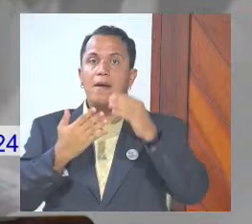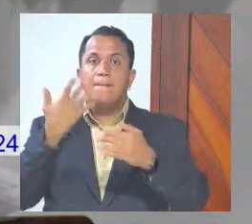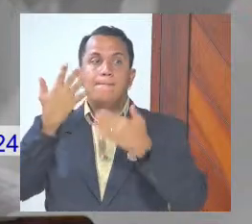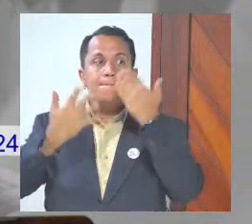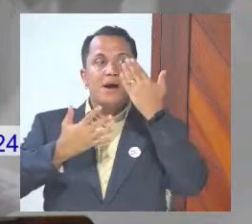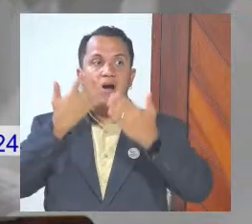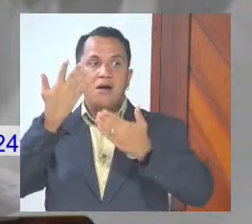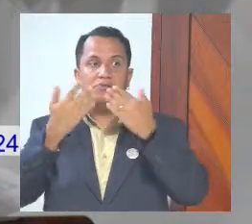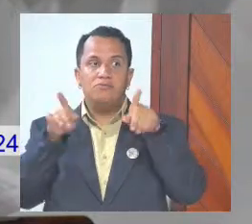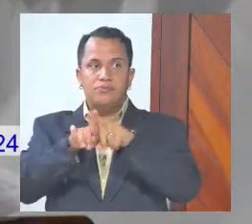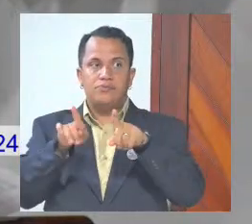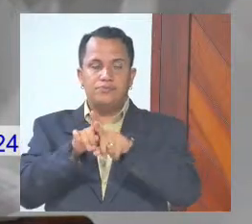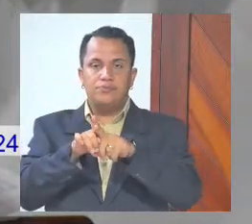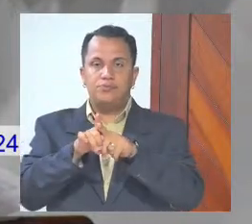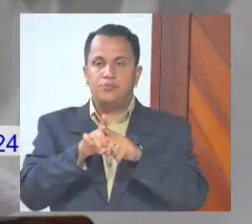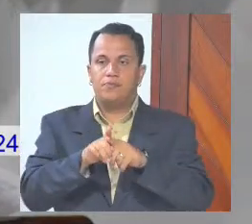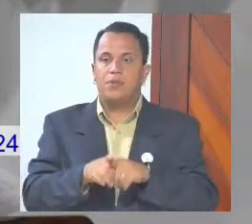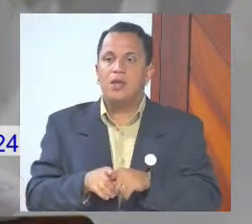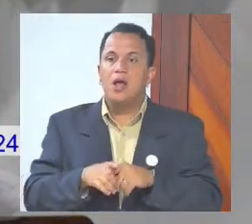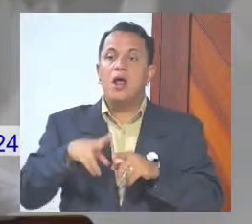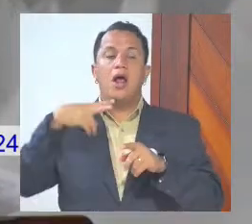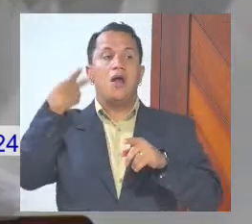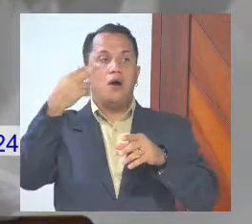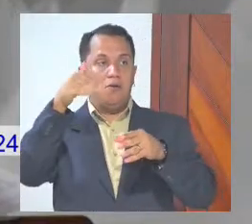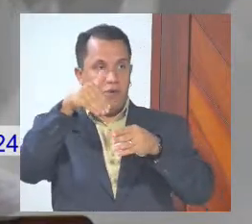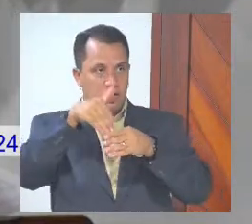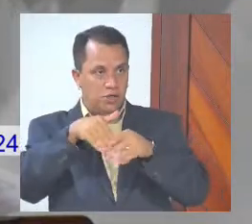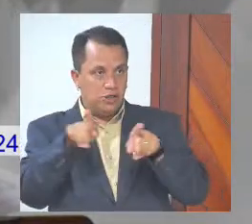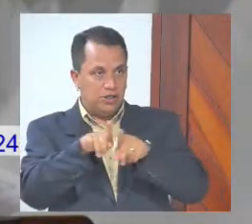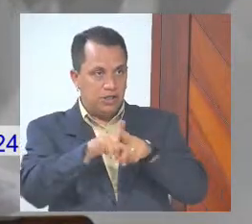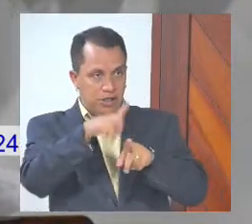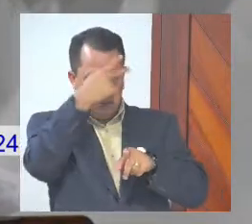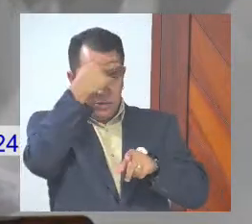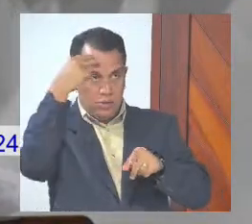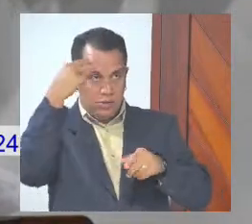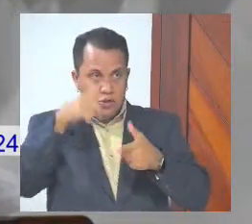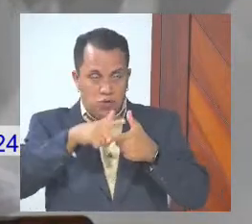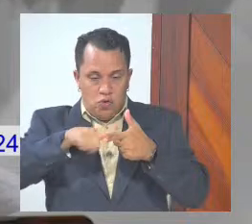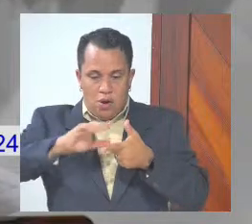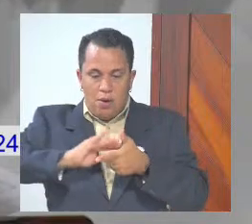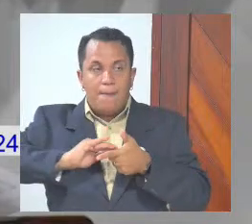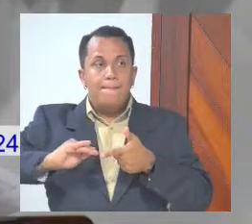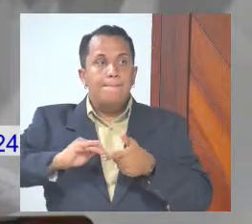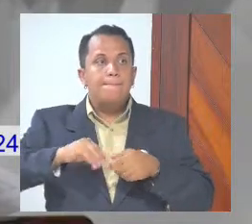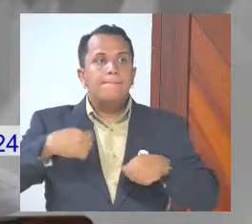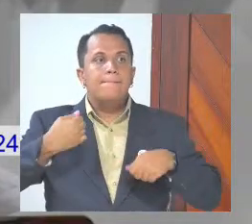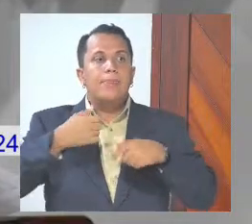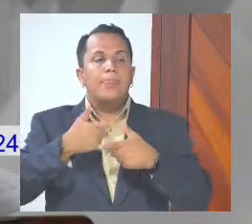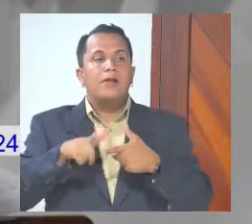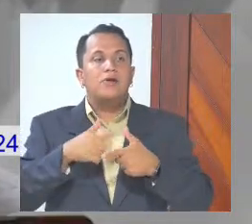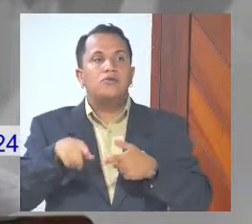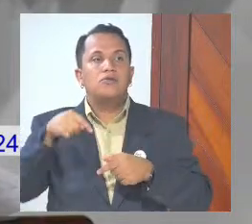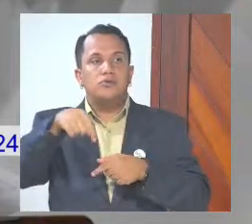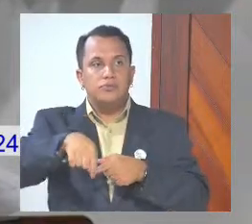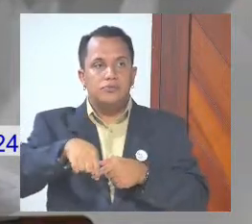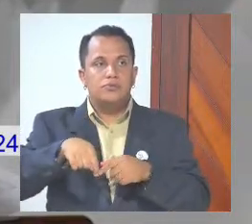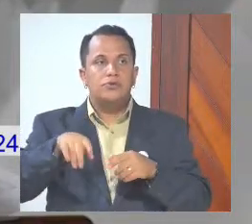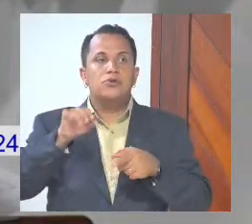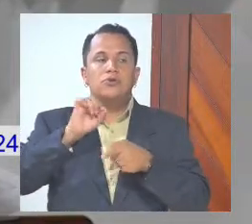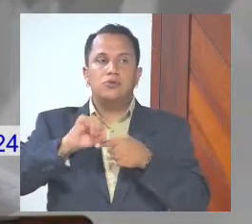judiciário e executivo que se resolve os problemas de uma nação e de nosso